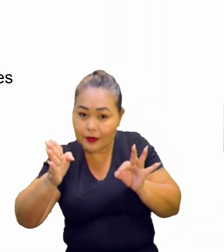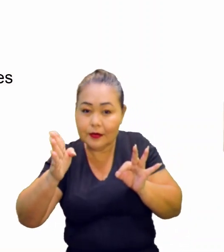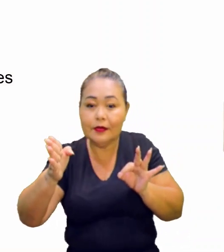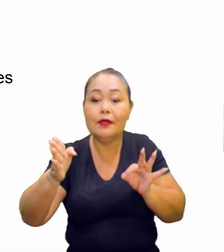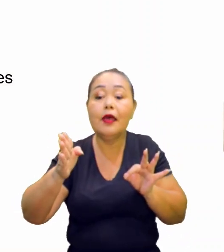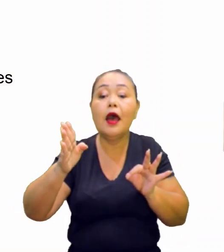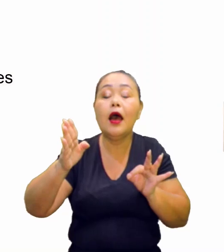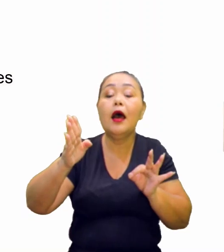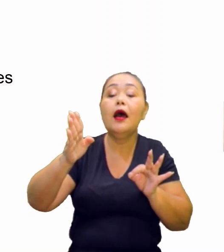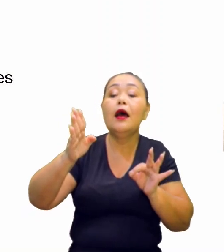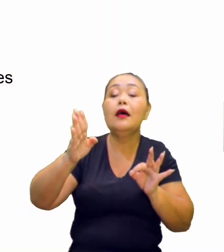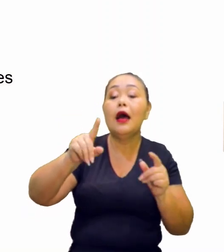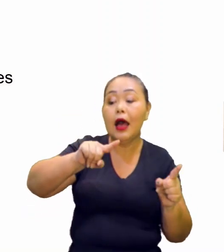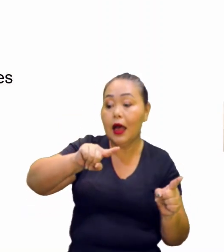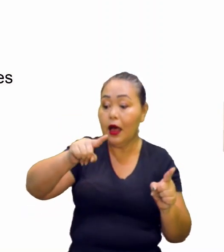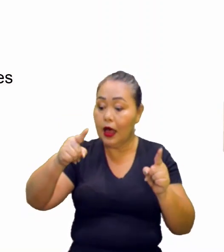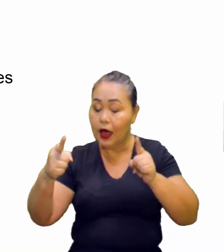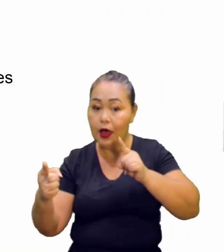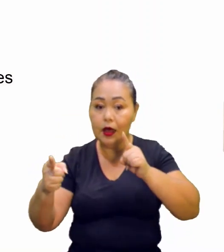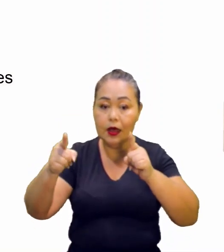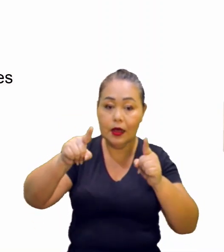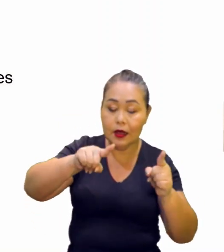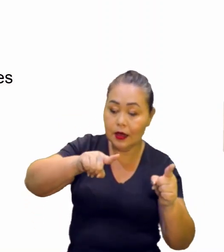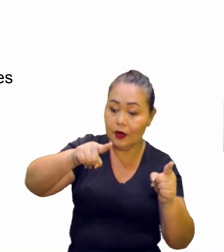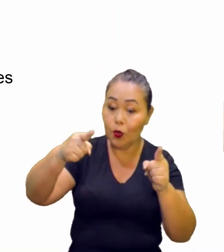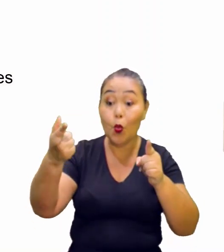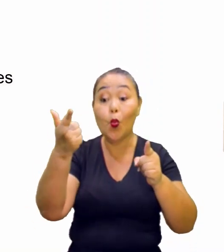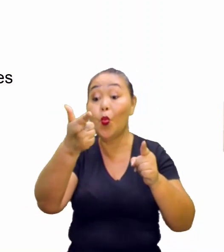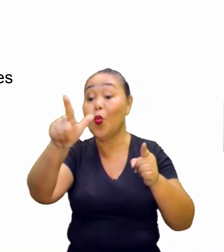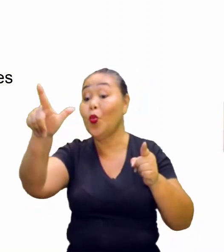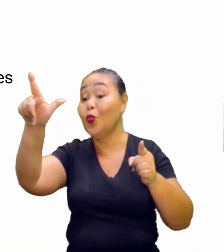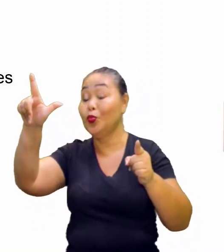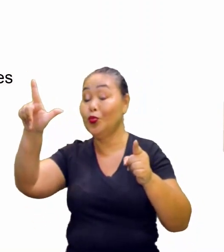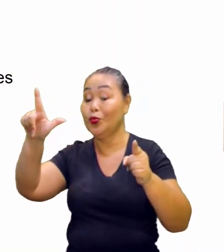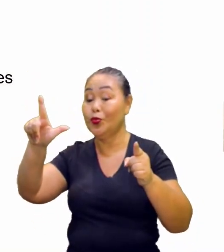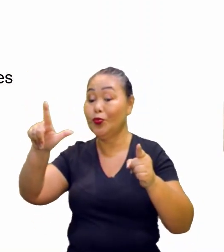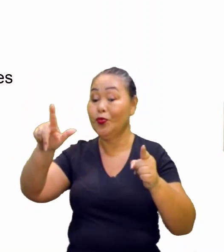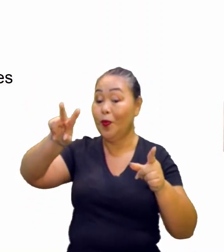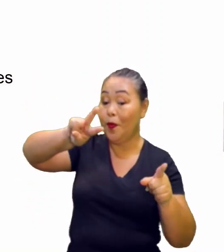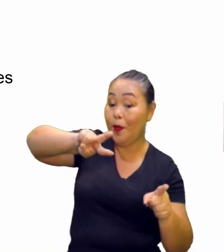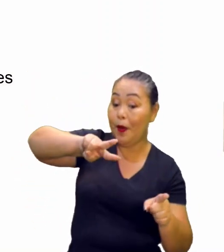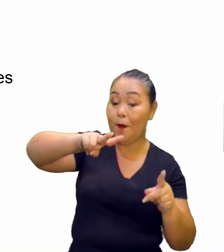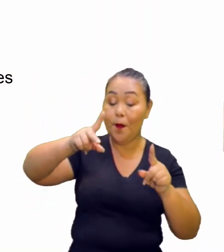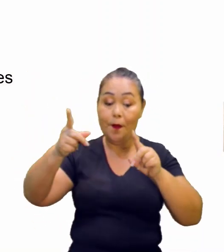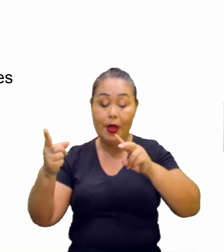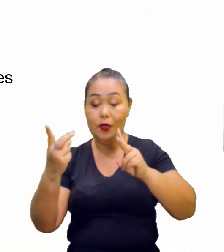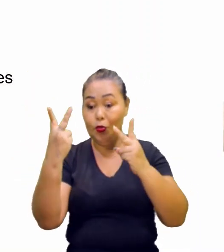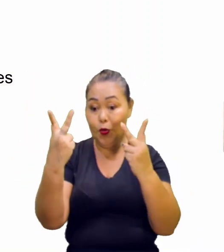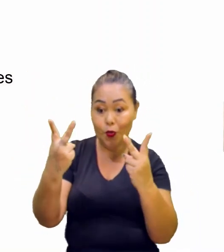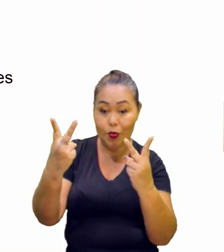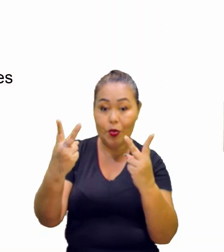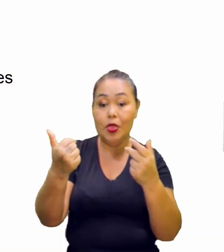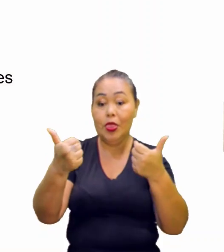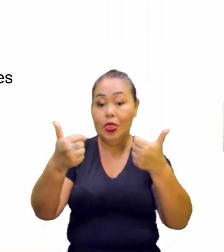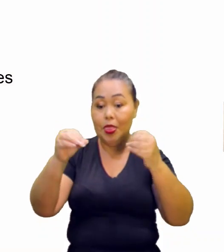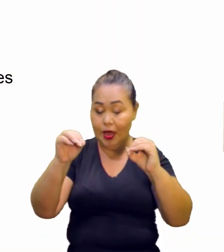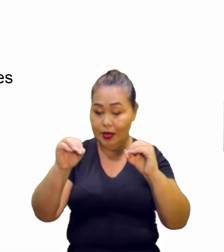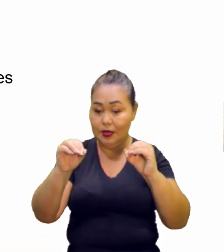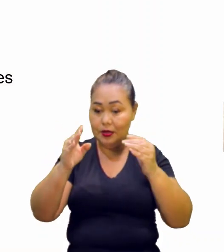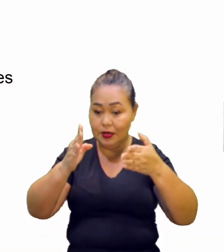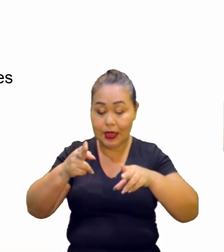sistema, alternados com fileiras de outro, tá? Então, por exemplo, eu tenho 10 fileiras